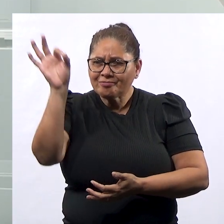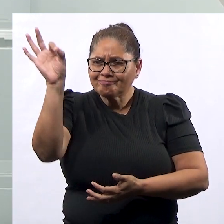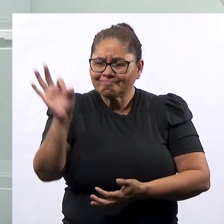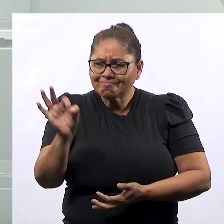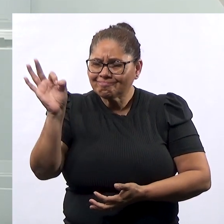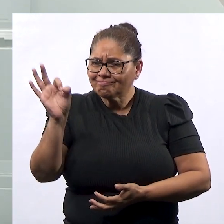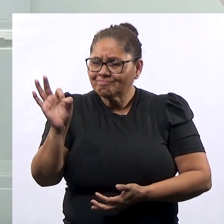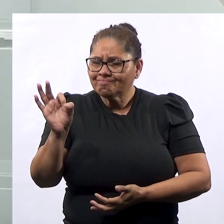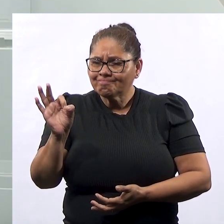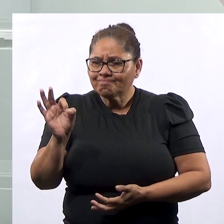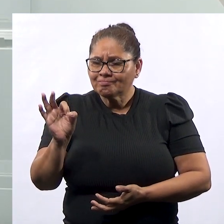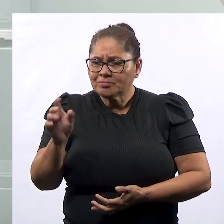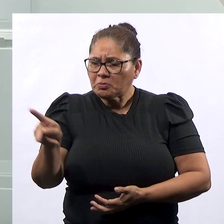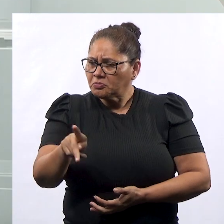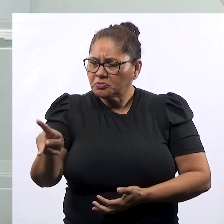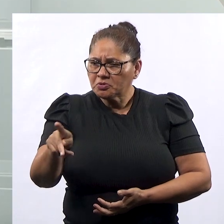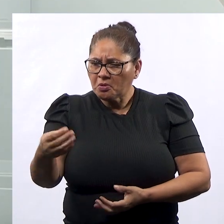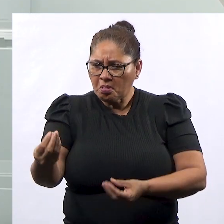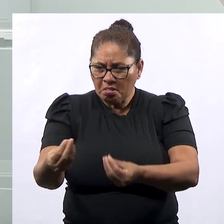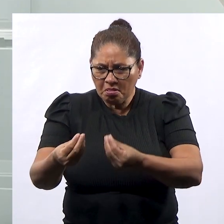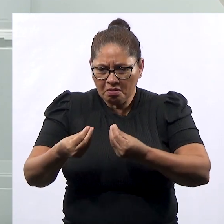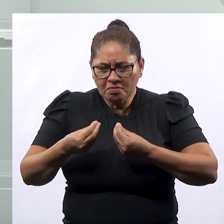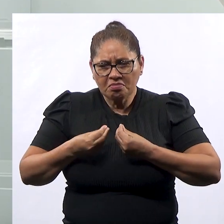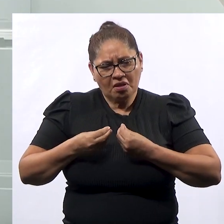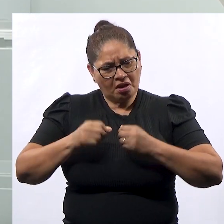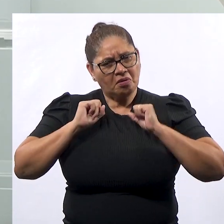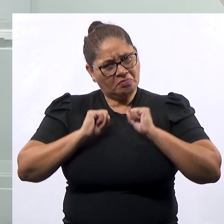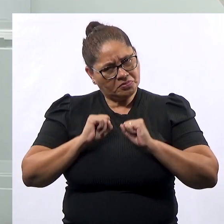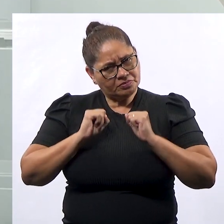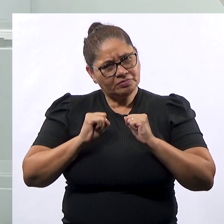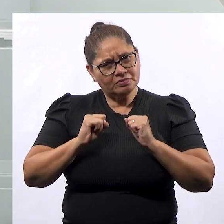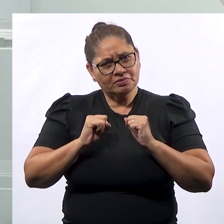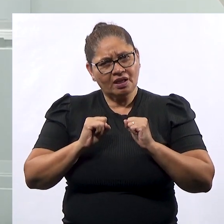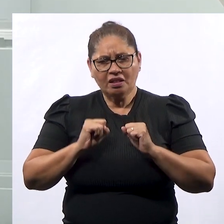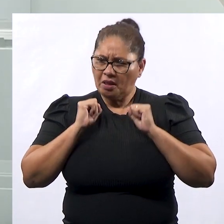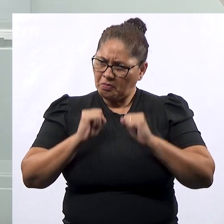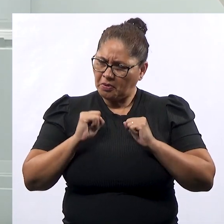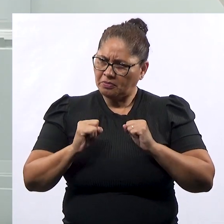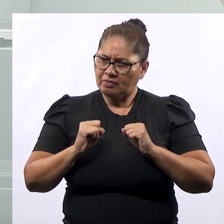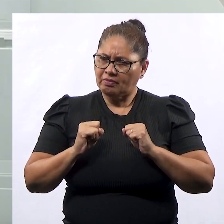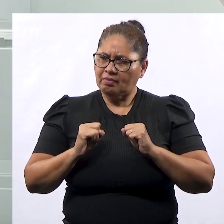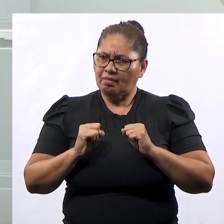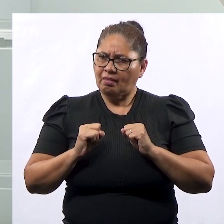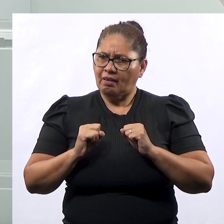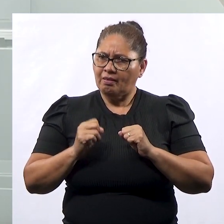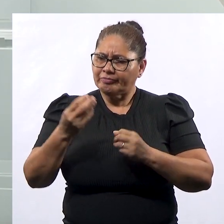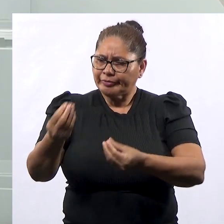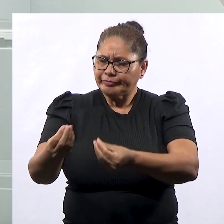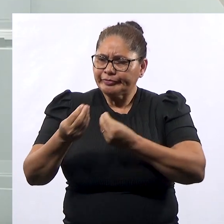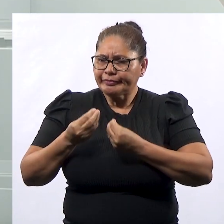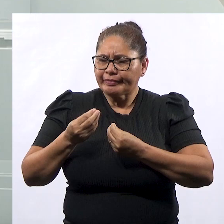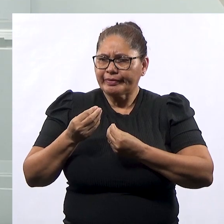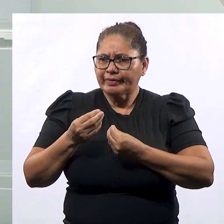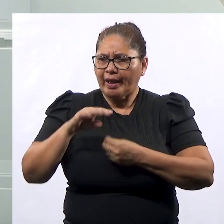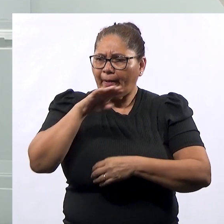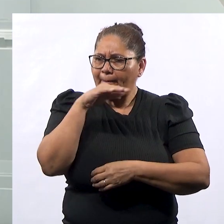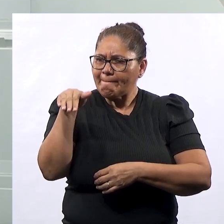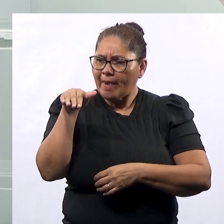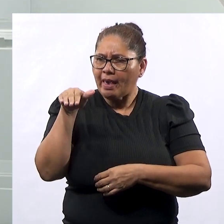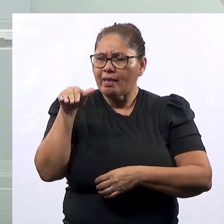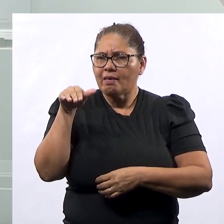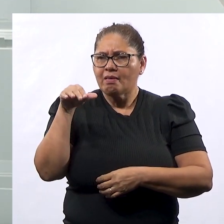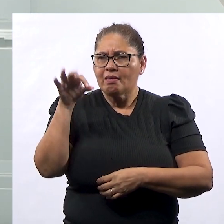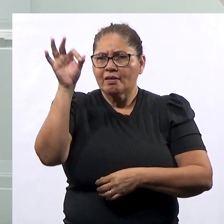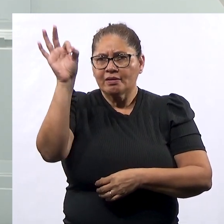e o professor não me deu meio décimo. Ai, ele podia me dar, ele tem poder para isso. Pois é, mas